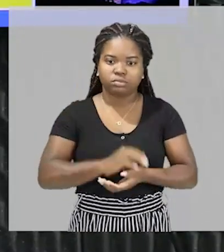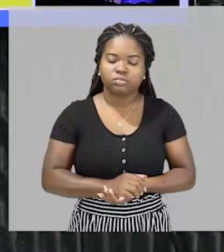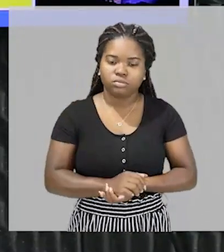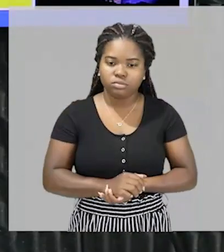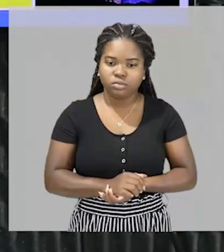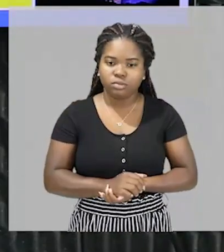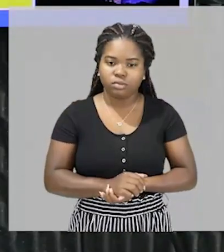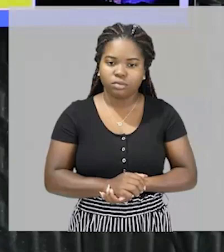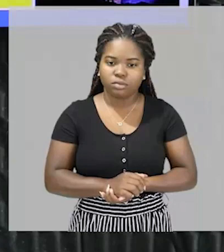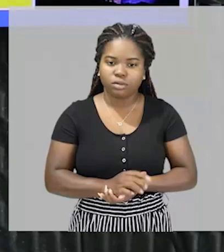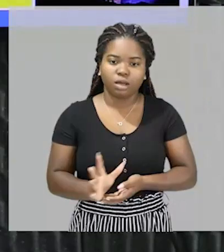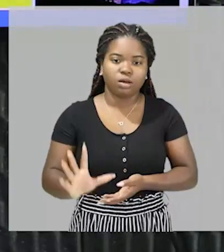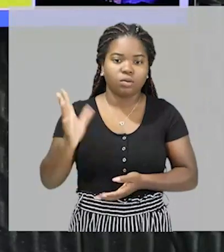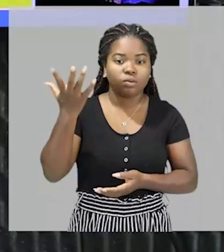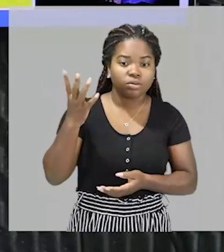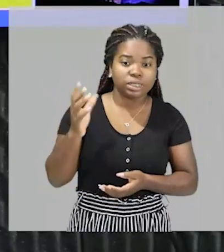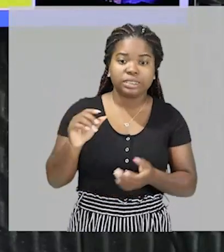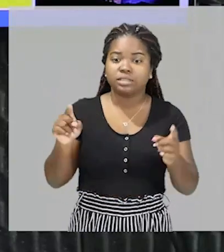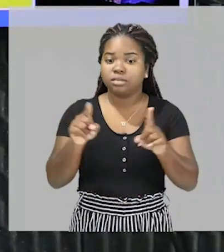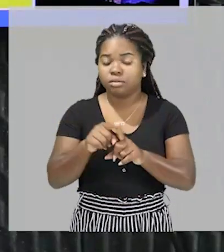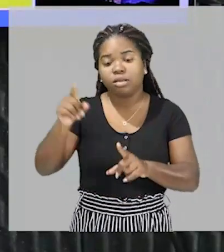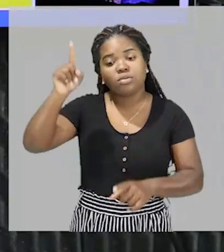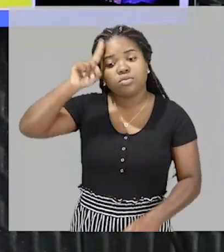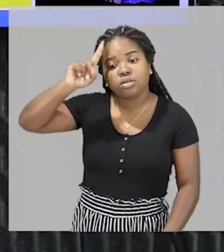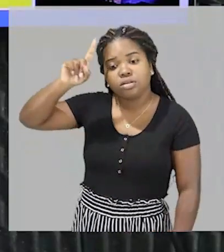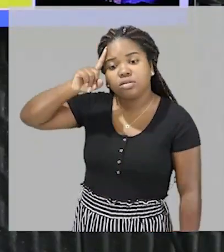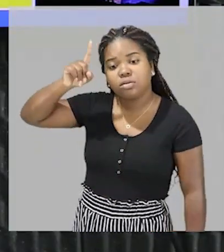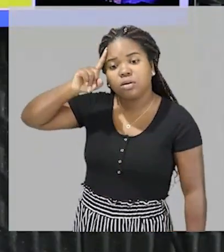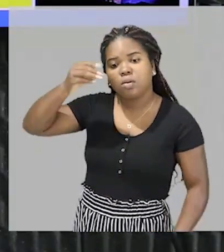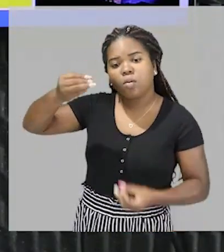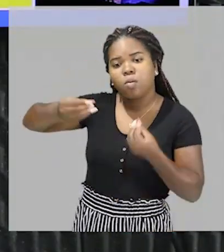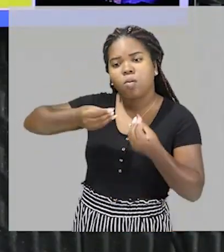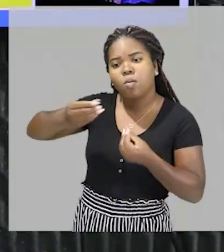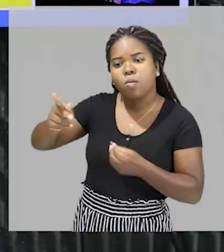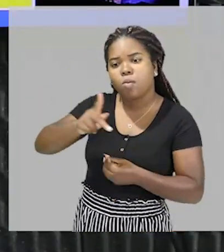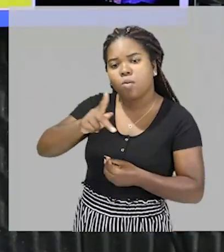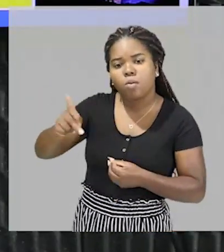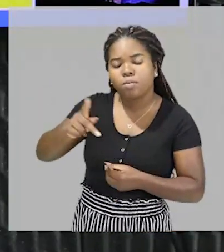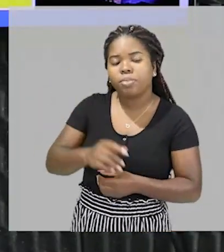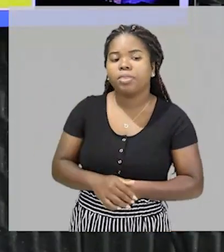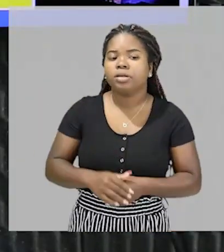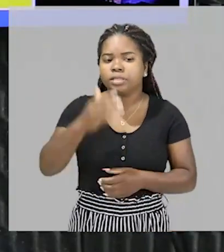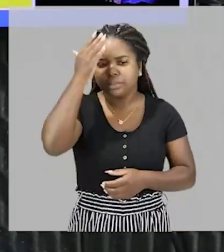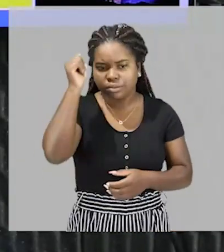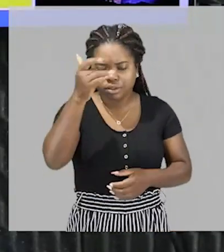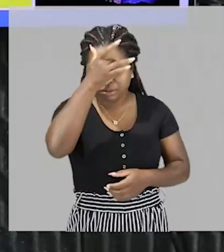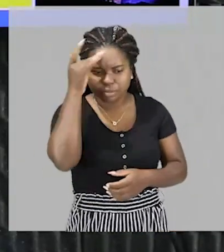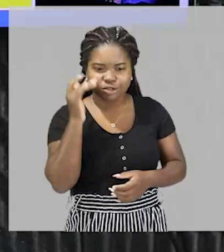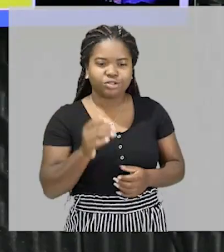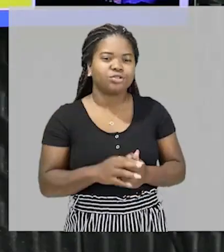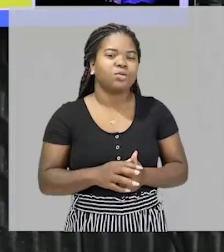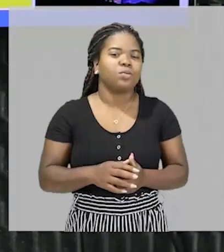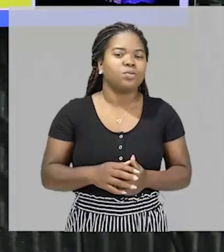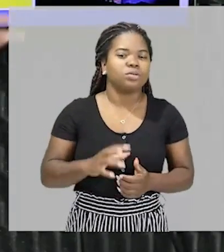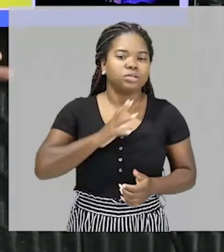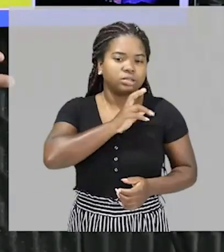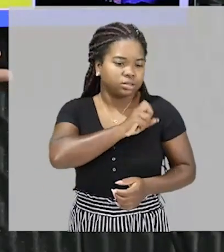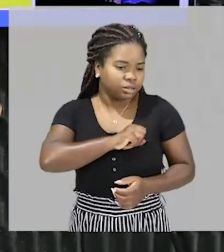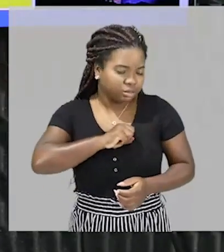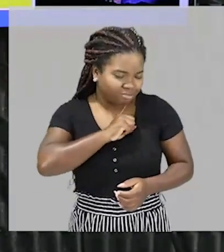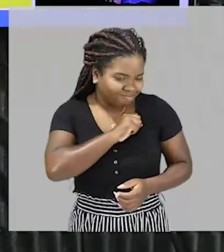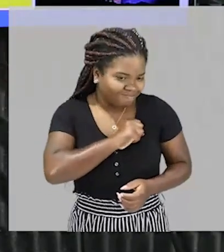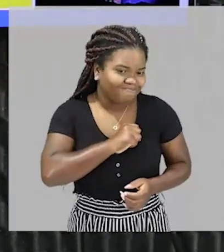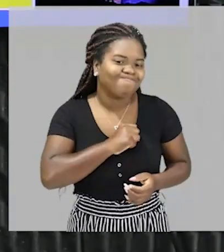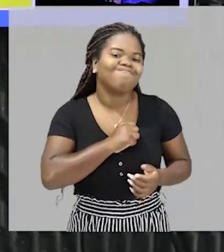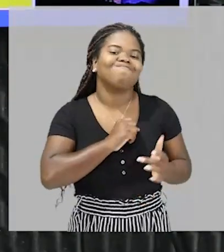ela acontece inclusive no teu dia a dia. Como assim, professor? Sabe aquele casal apaixonado que está no local público, onde